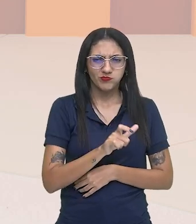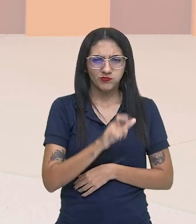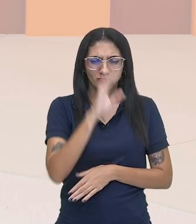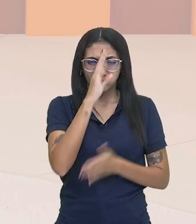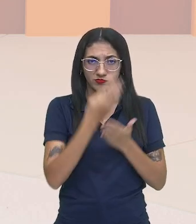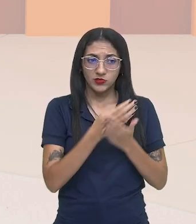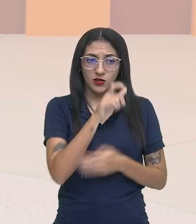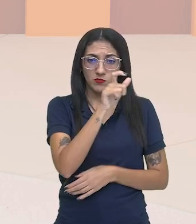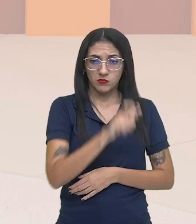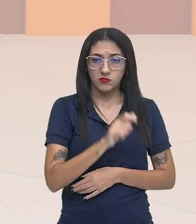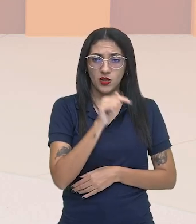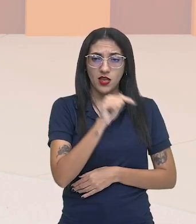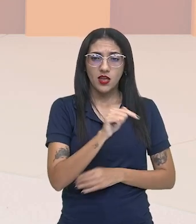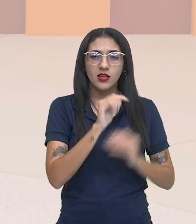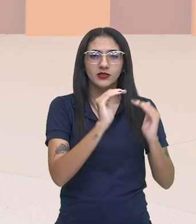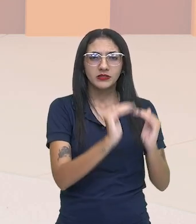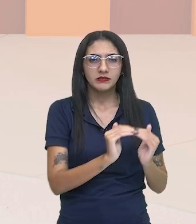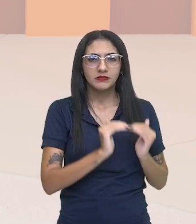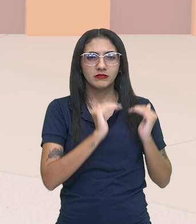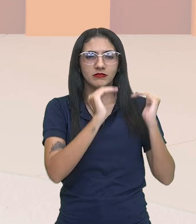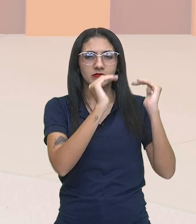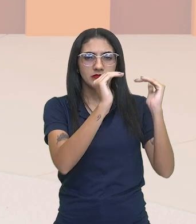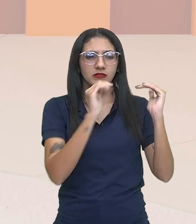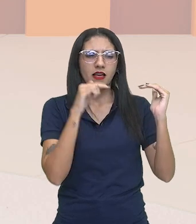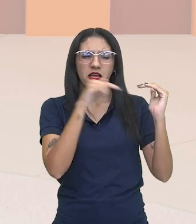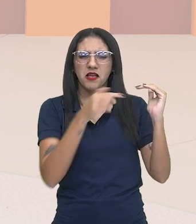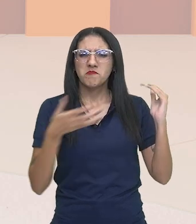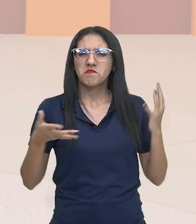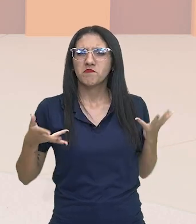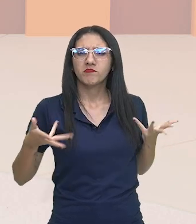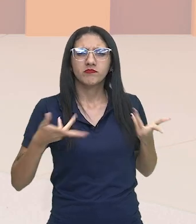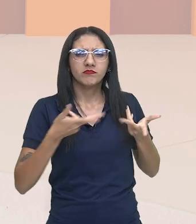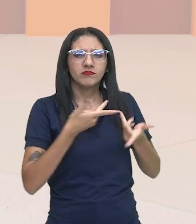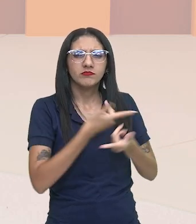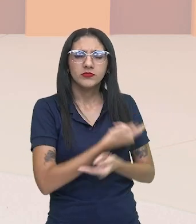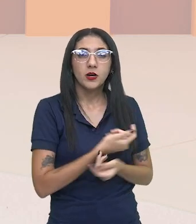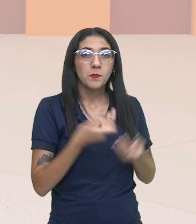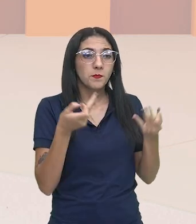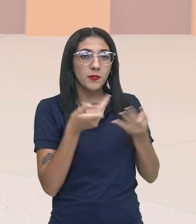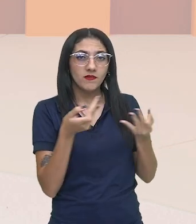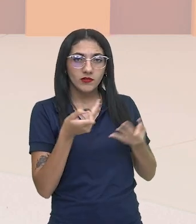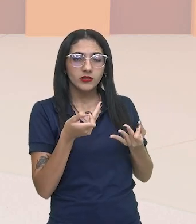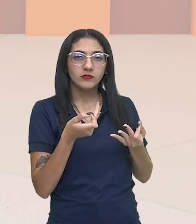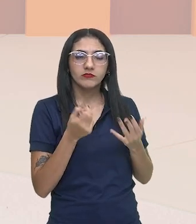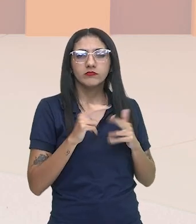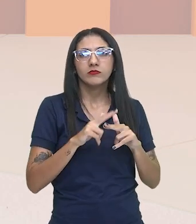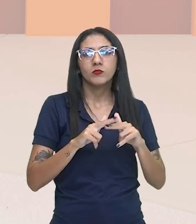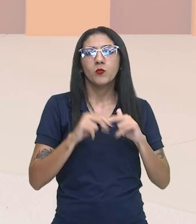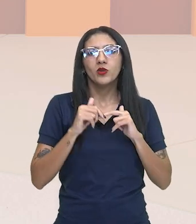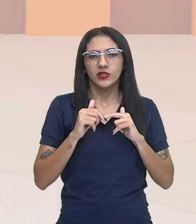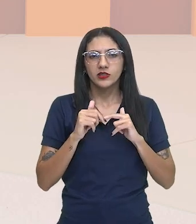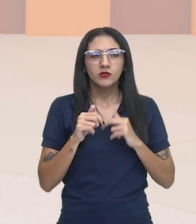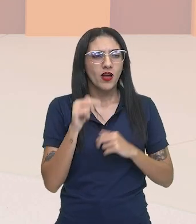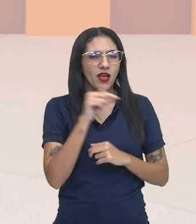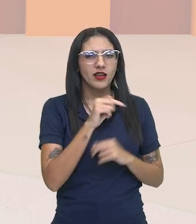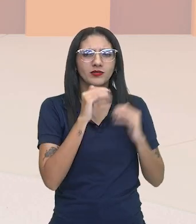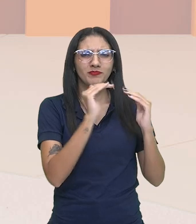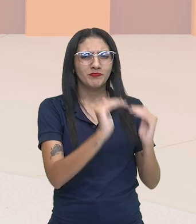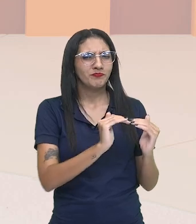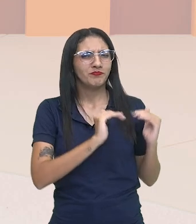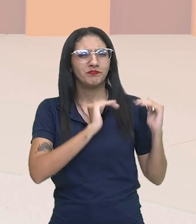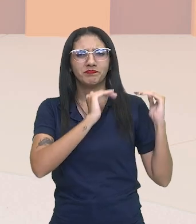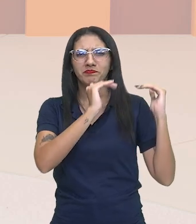acredita-se que há qualidades excepcionais em determinado indivíduo, algo que o